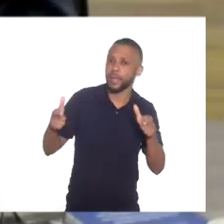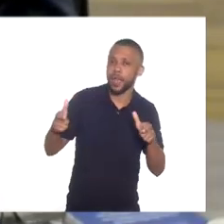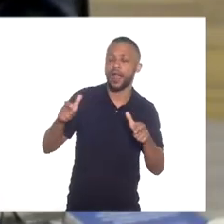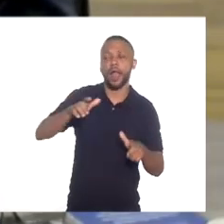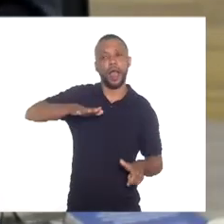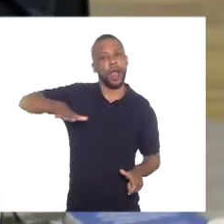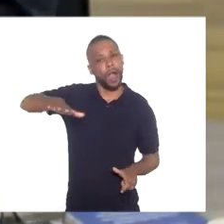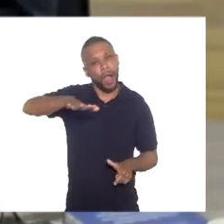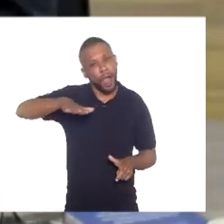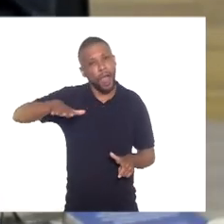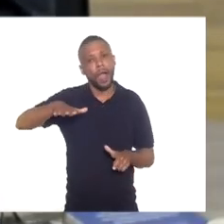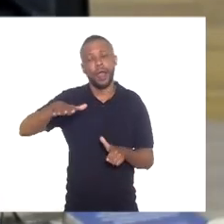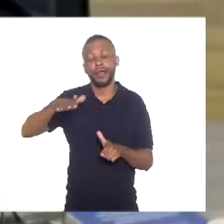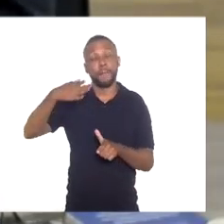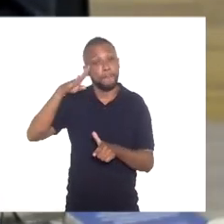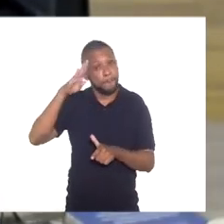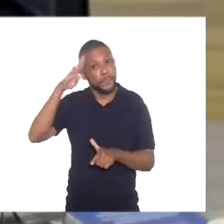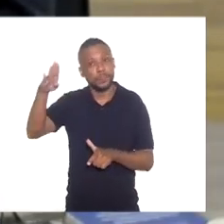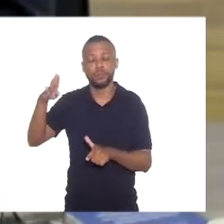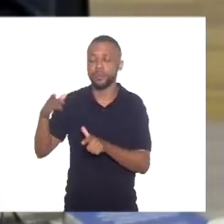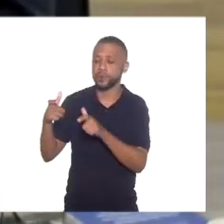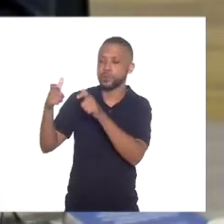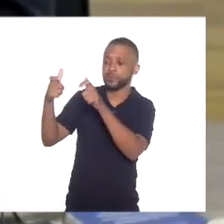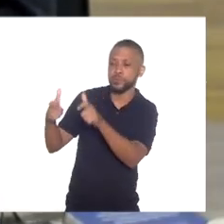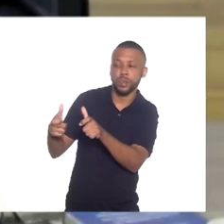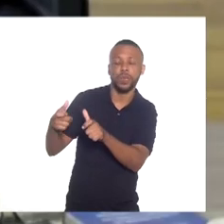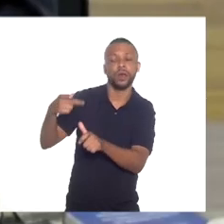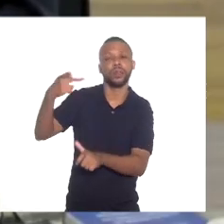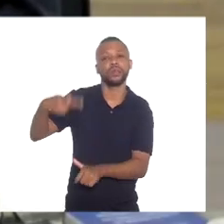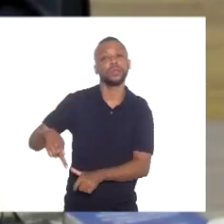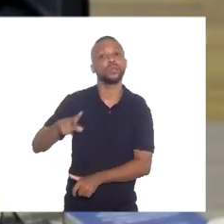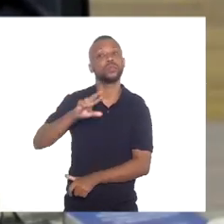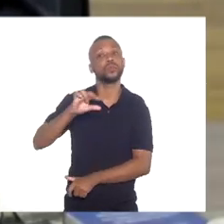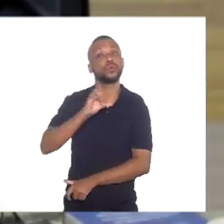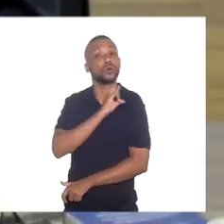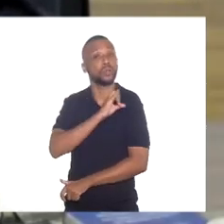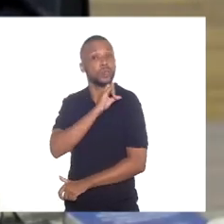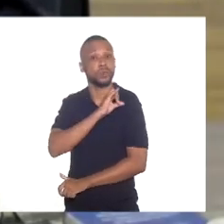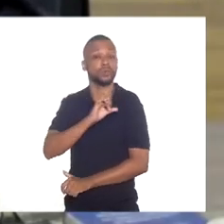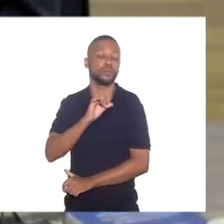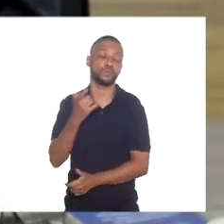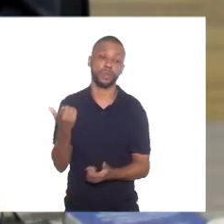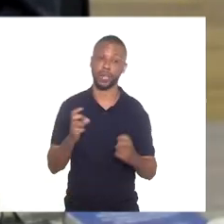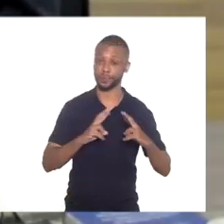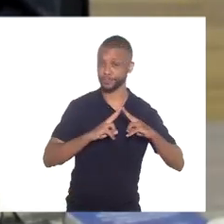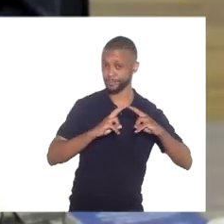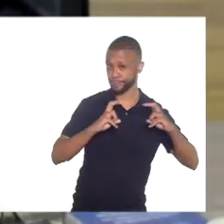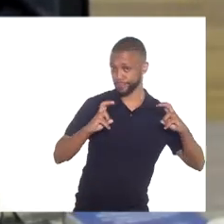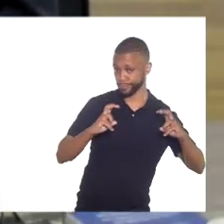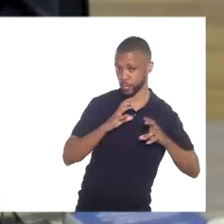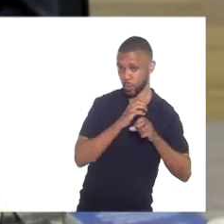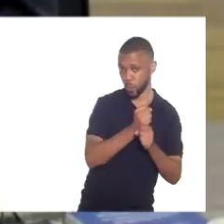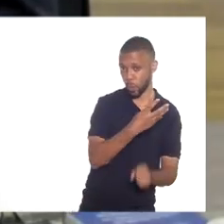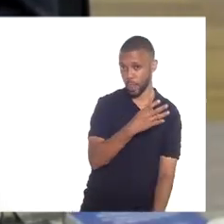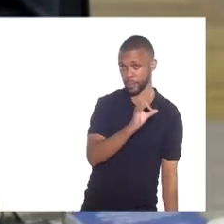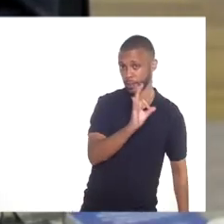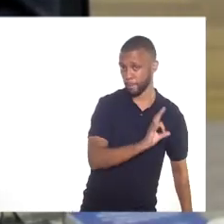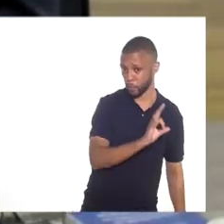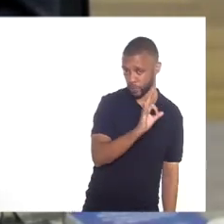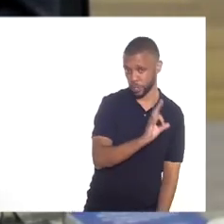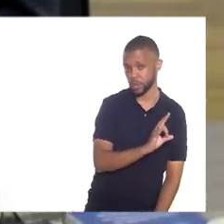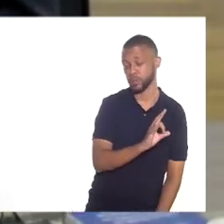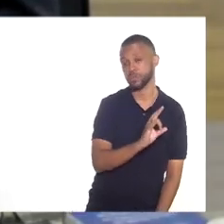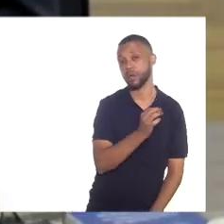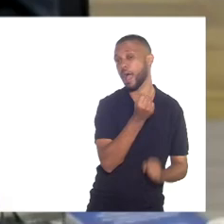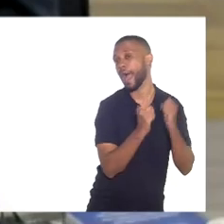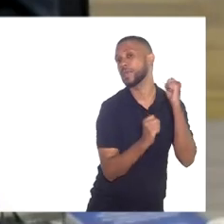para o território, principalmente para o estado do Rio de Janeiro. Enquanto Santa Catarina, quase 30% do emprego industrial, no estado do Rio de Janeiro é